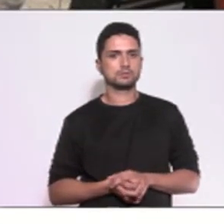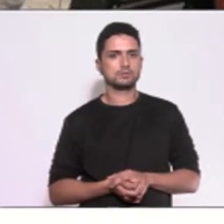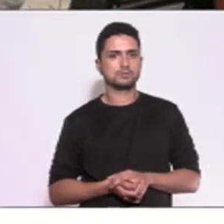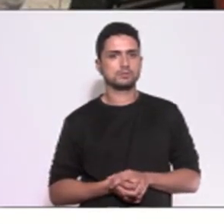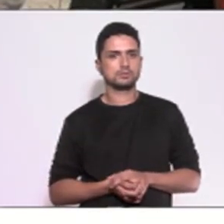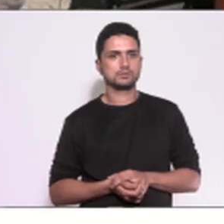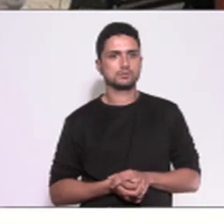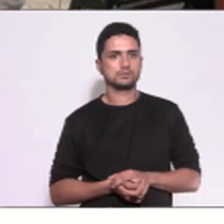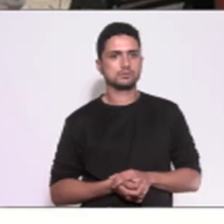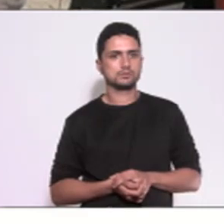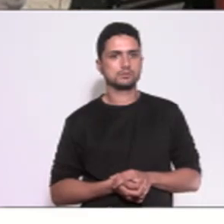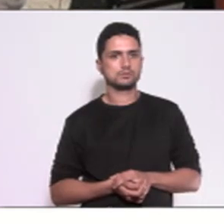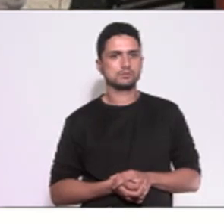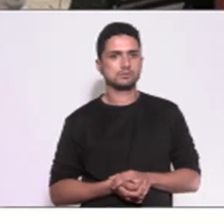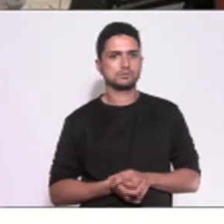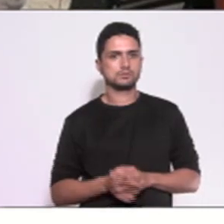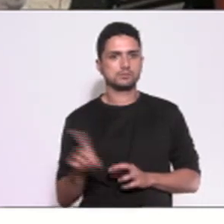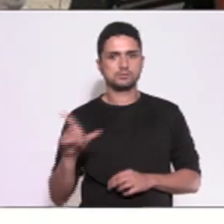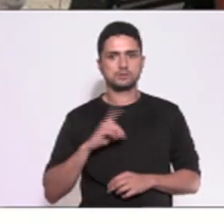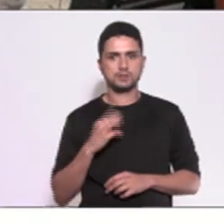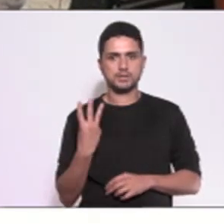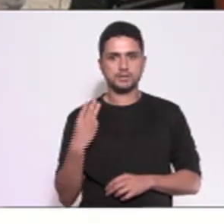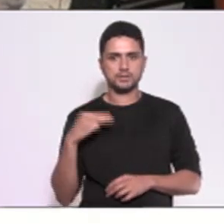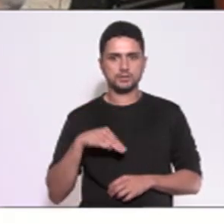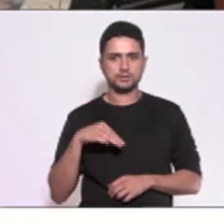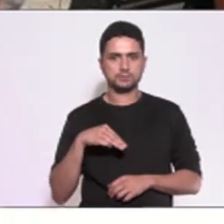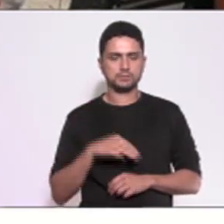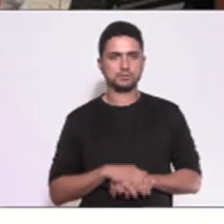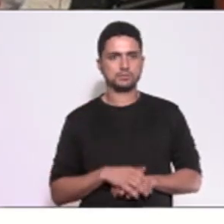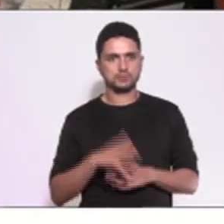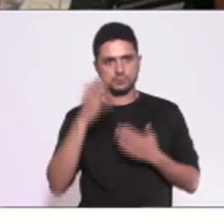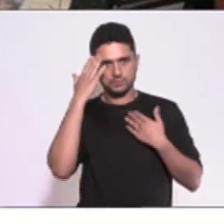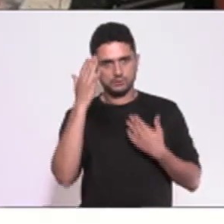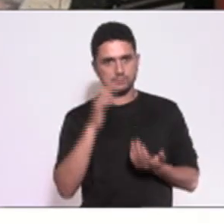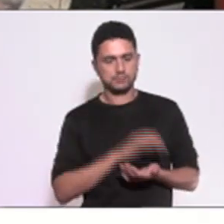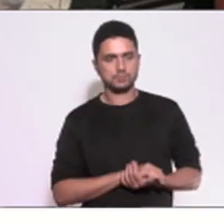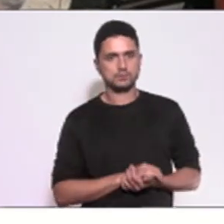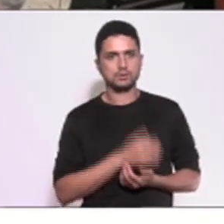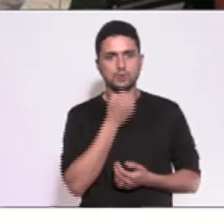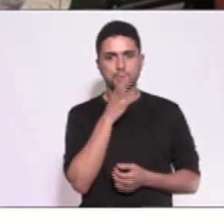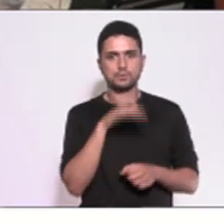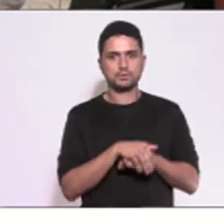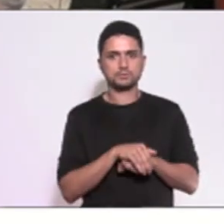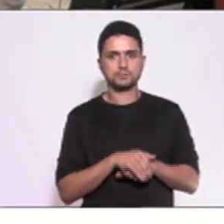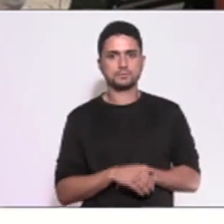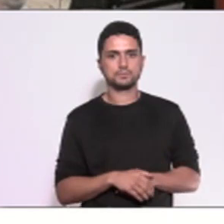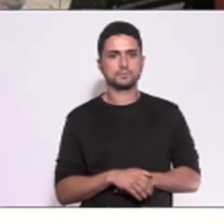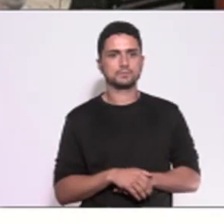O senhor dispõe de 3 minutos, senhor Sérgio. Muito obrigado. Boa noite.